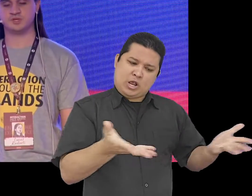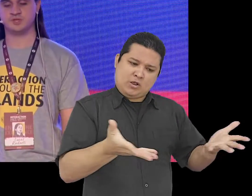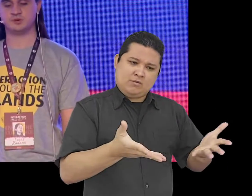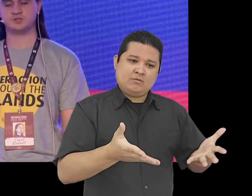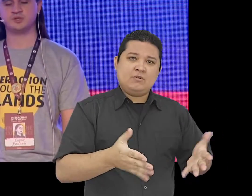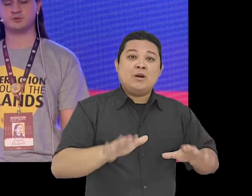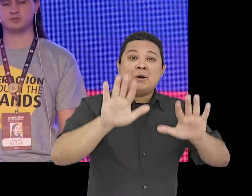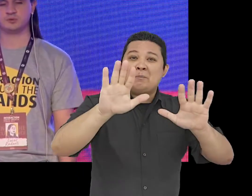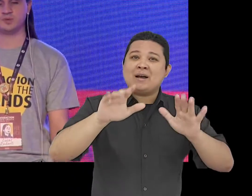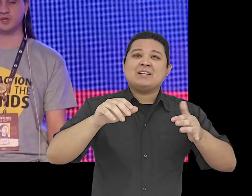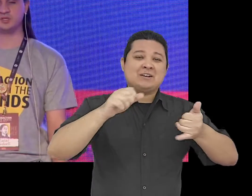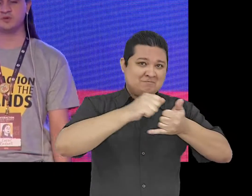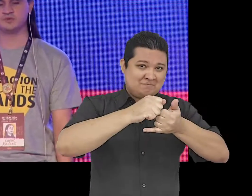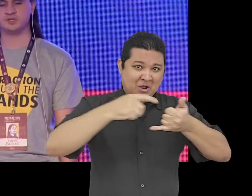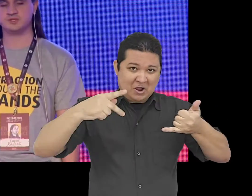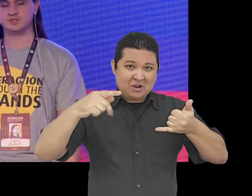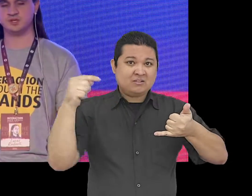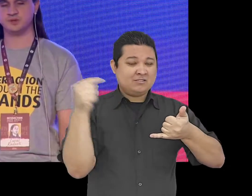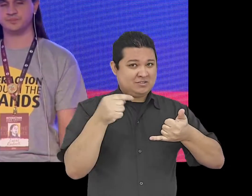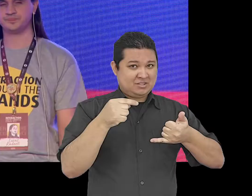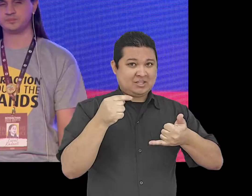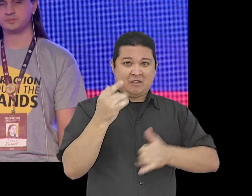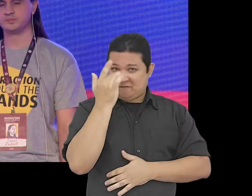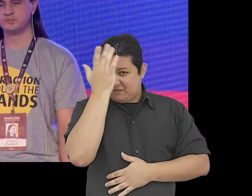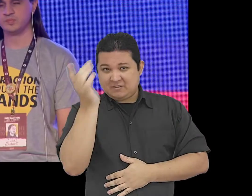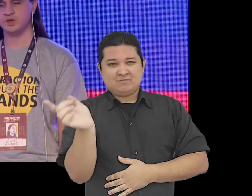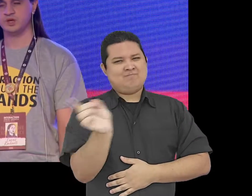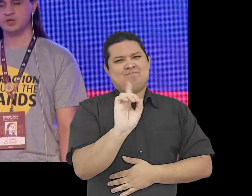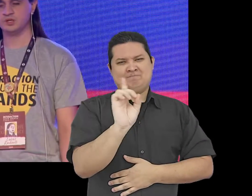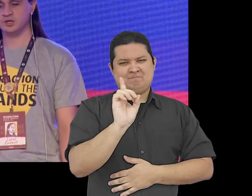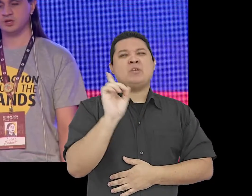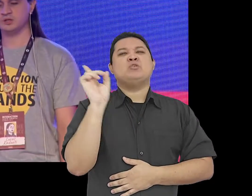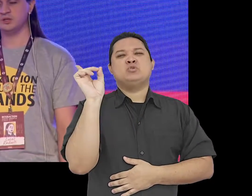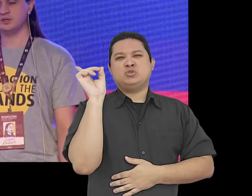difícil você conseguir consertar os aplicativos